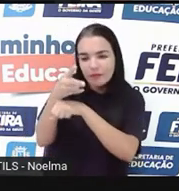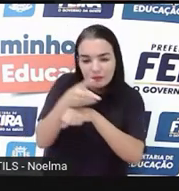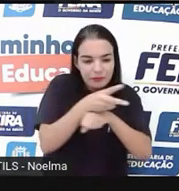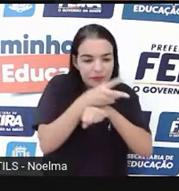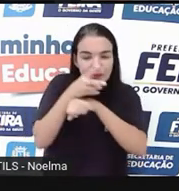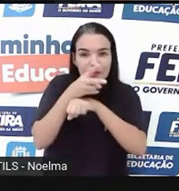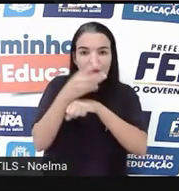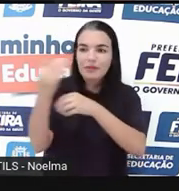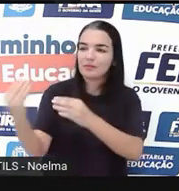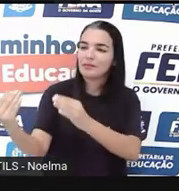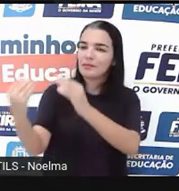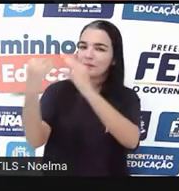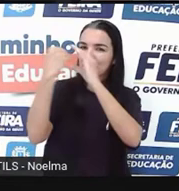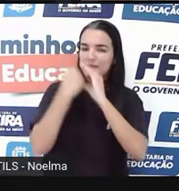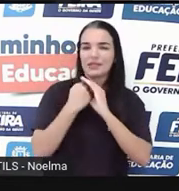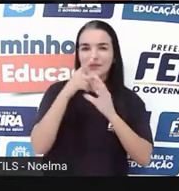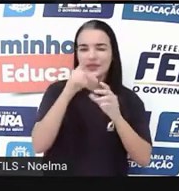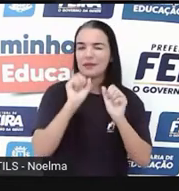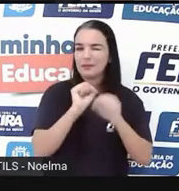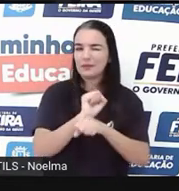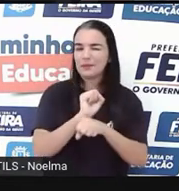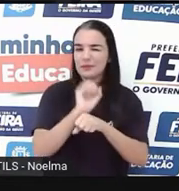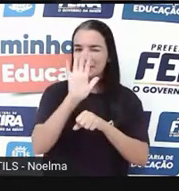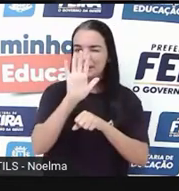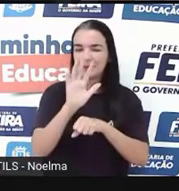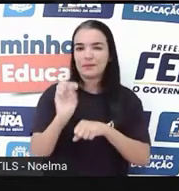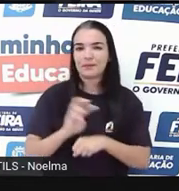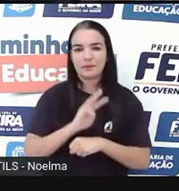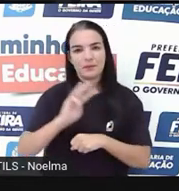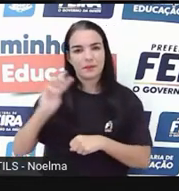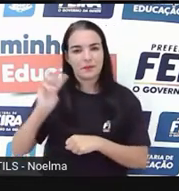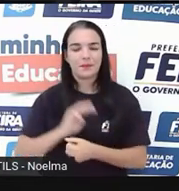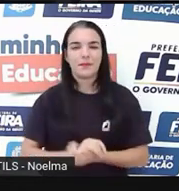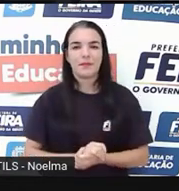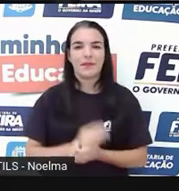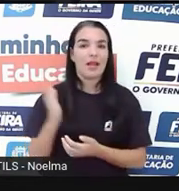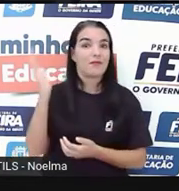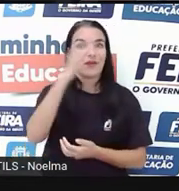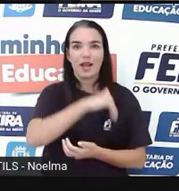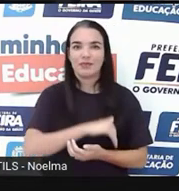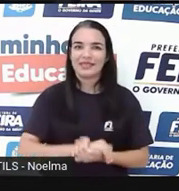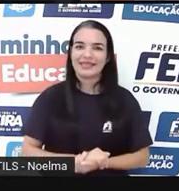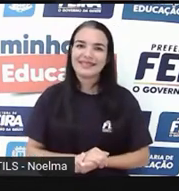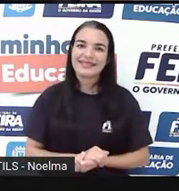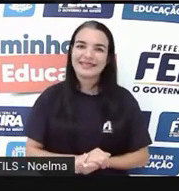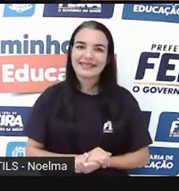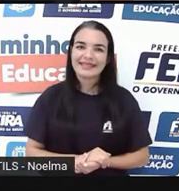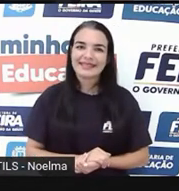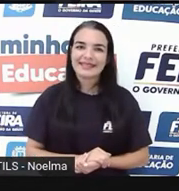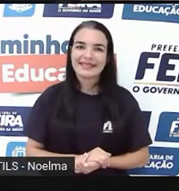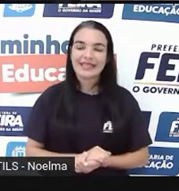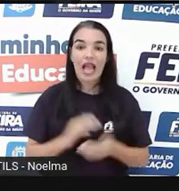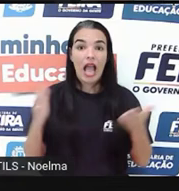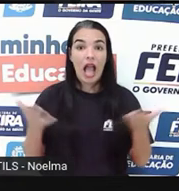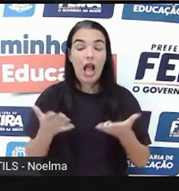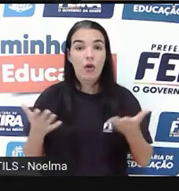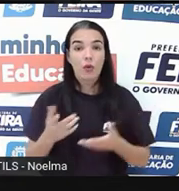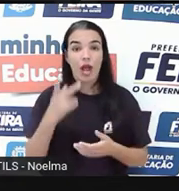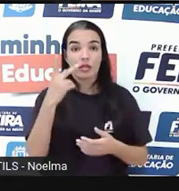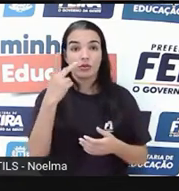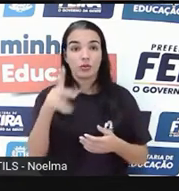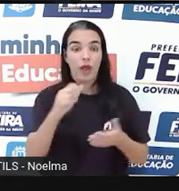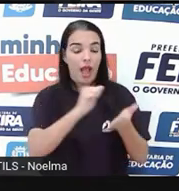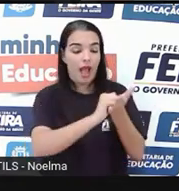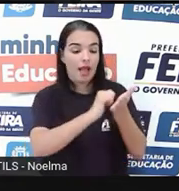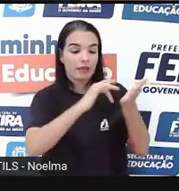envie para a gente. Já, já eu te passo o endereço. Ok, students? Let's go! E agora chegou a hora